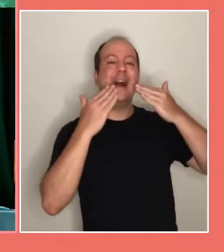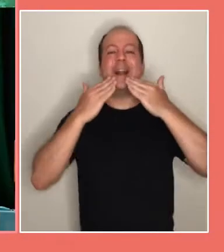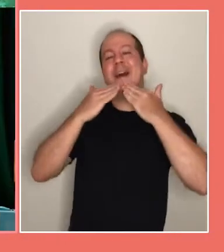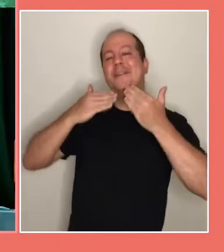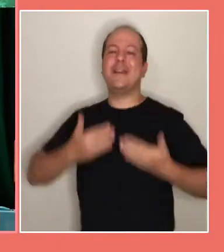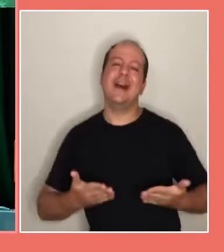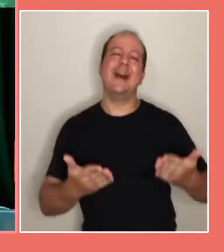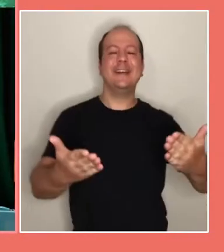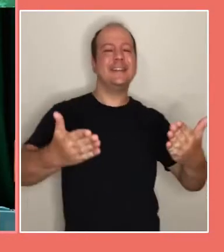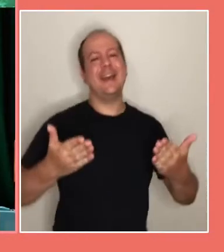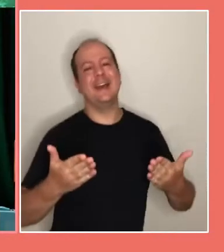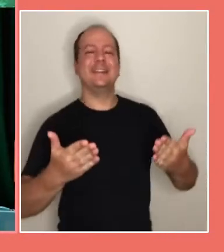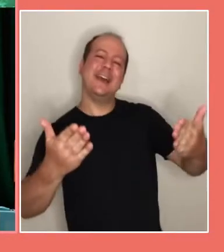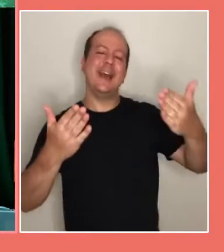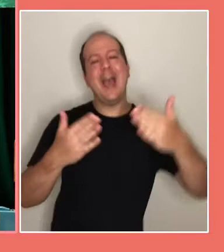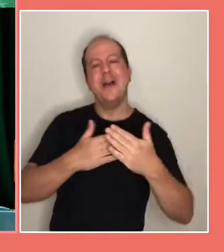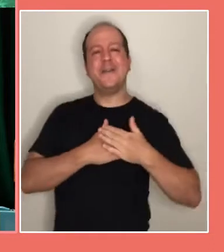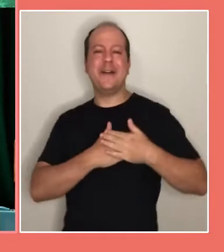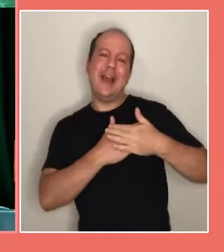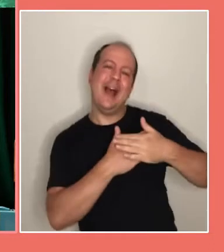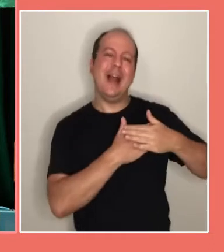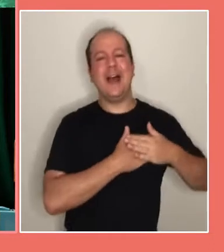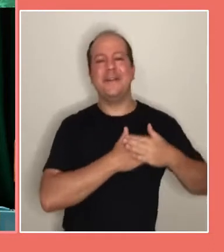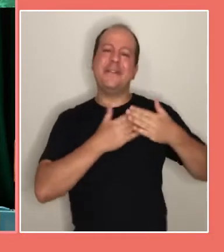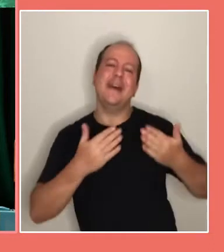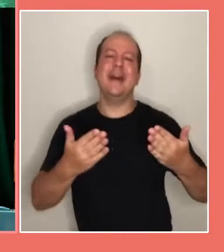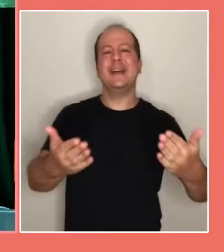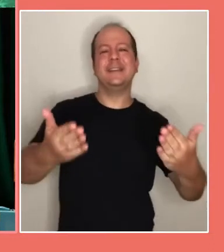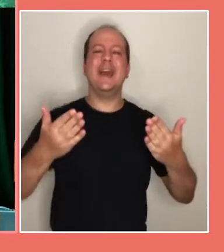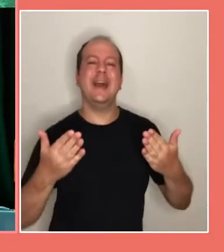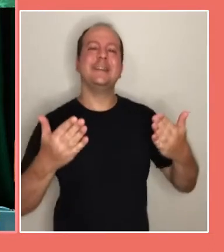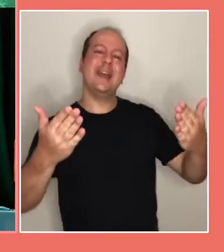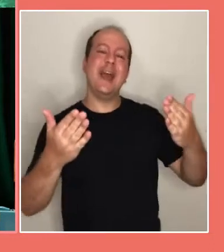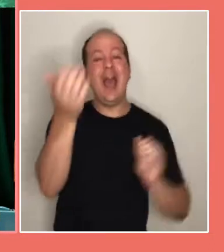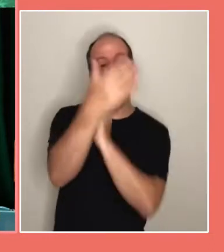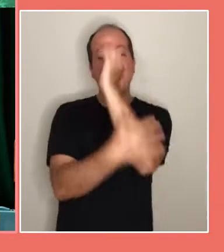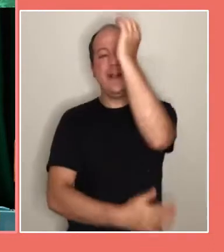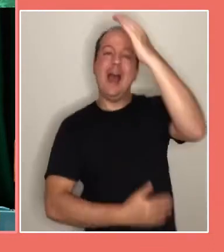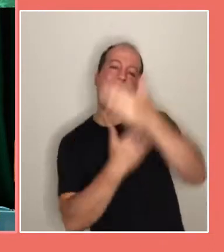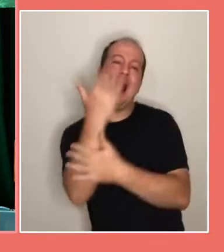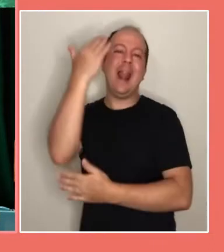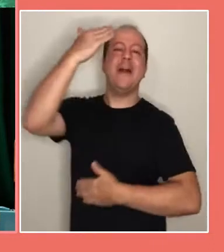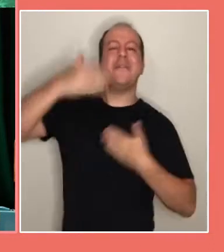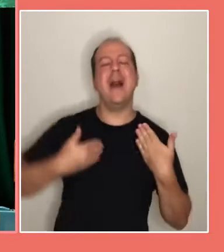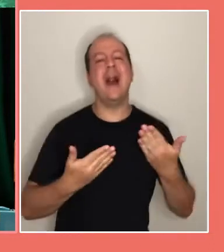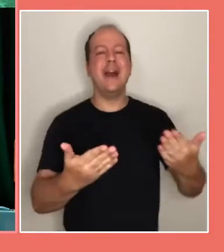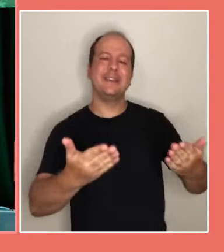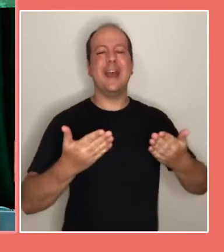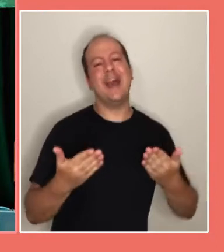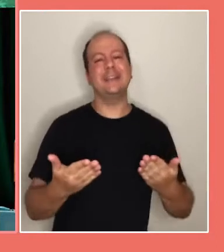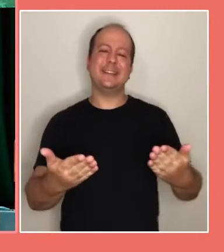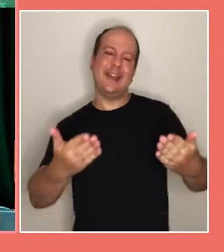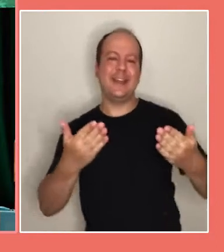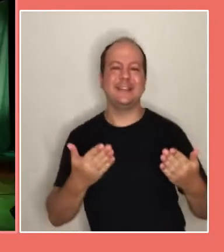Funga, aláfia, axé, axé. Funga, aláfia, axé, axé. Funga, aláfia,